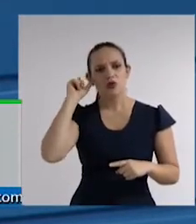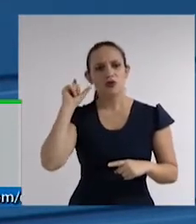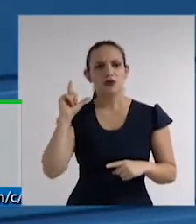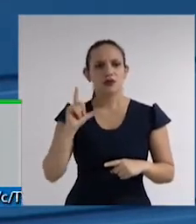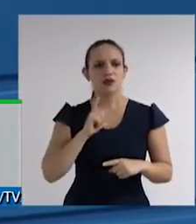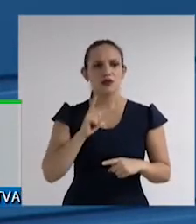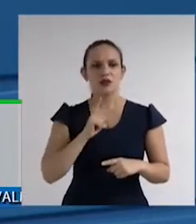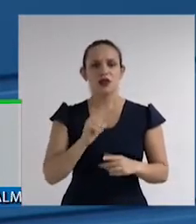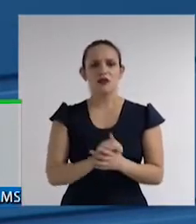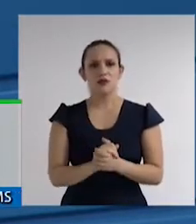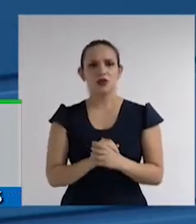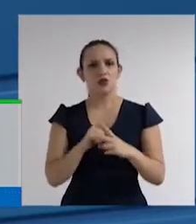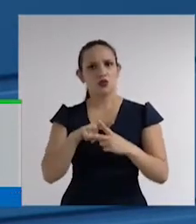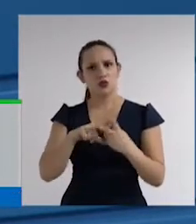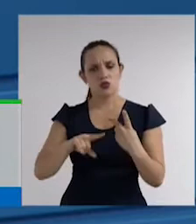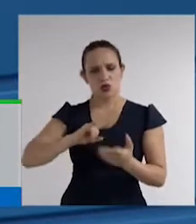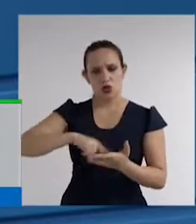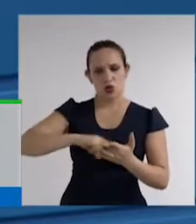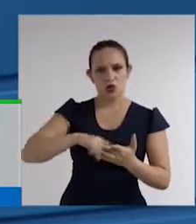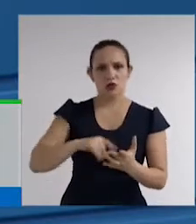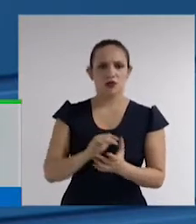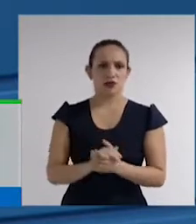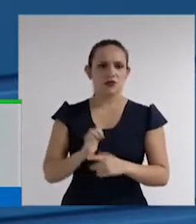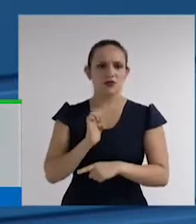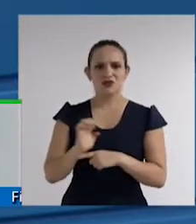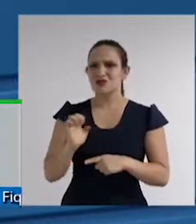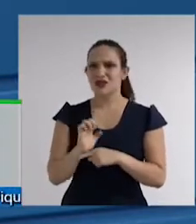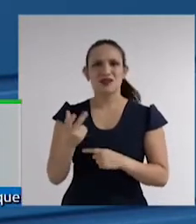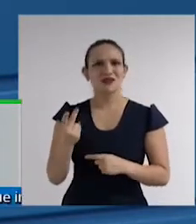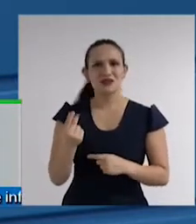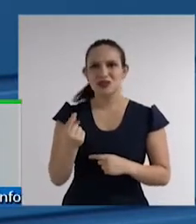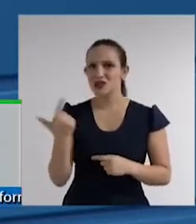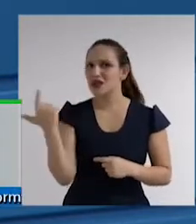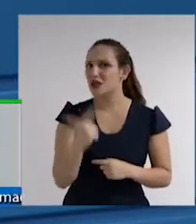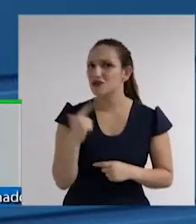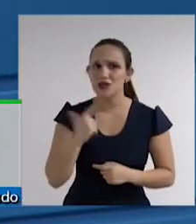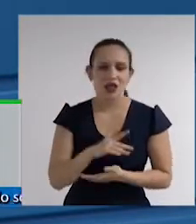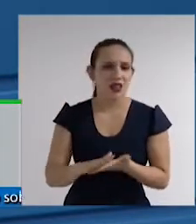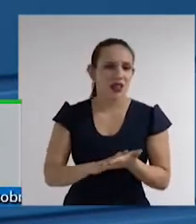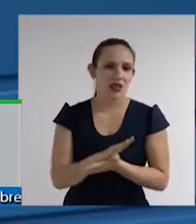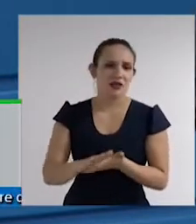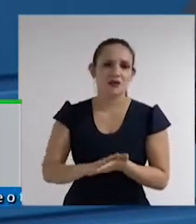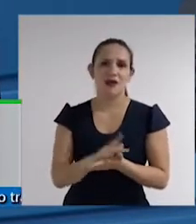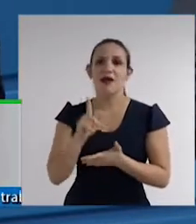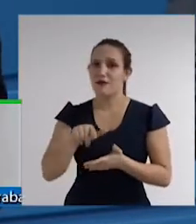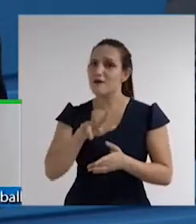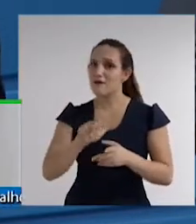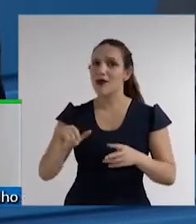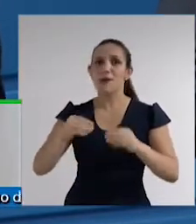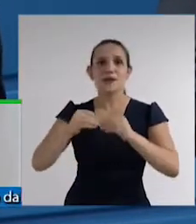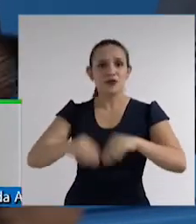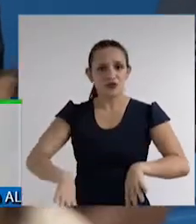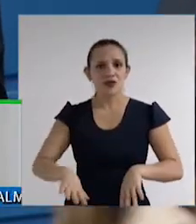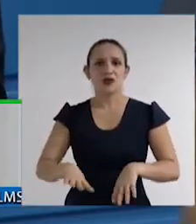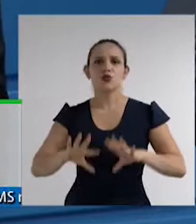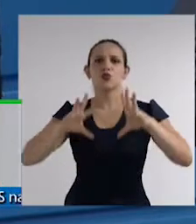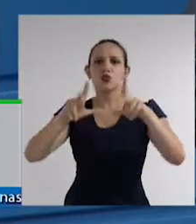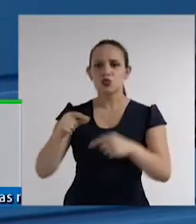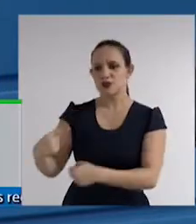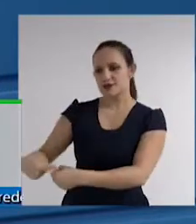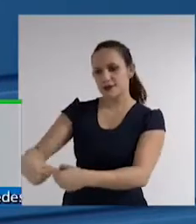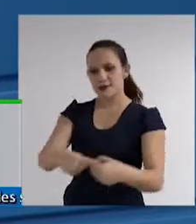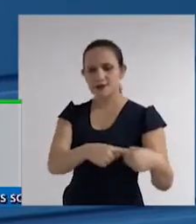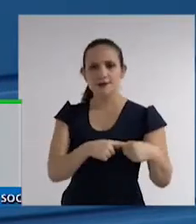2 notas foram emitidas. Portanto, o Estado está sem receita. Consequentemente, isso vai refletir nos municípios e